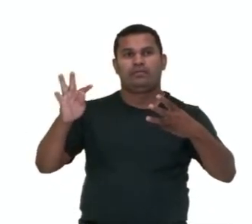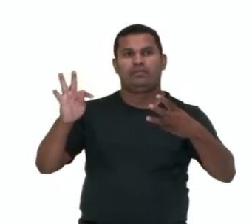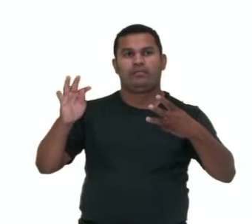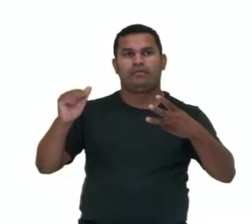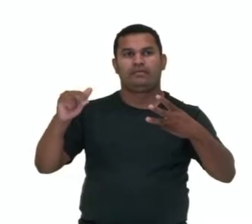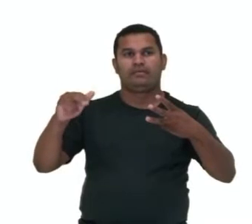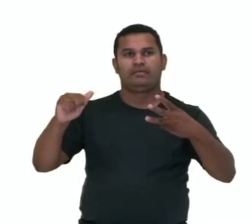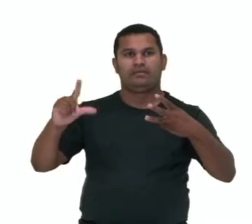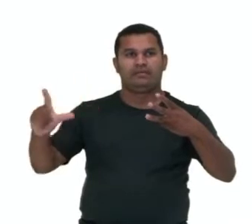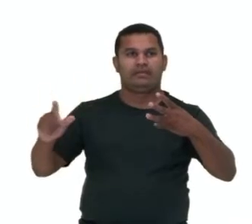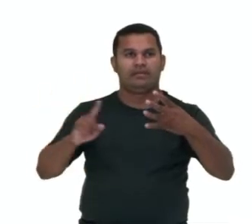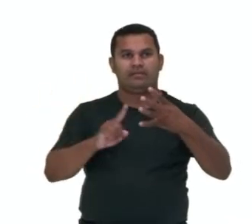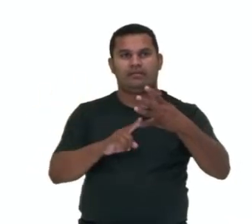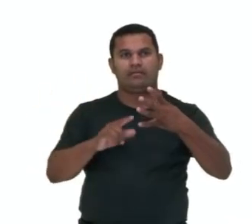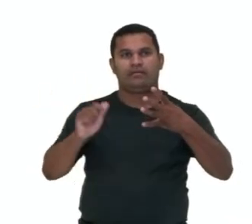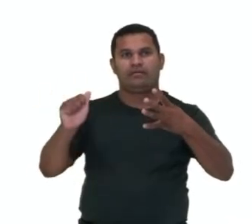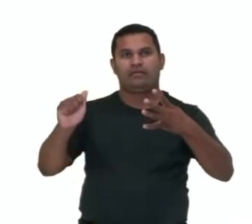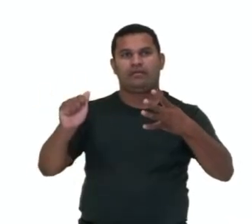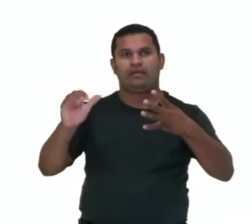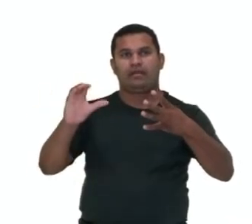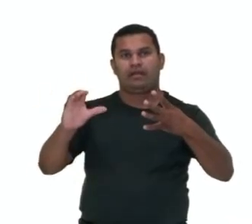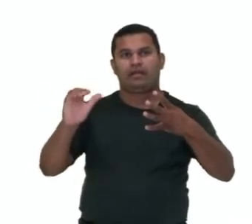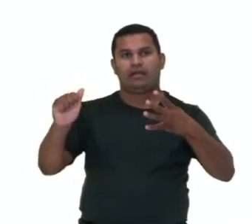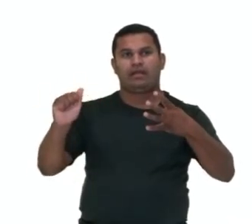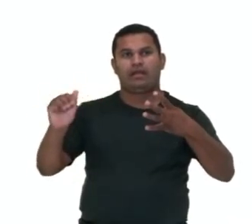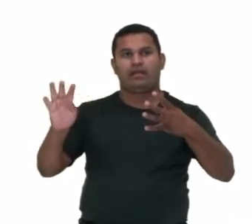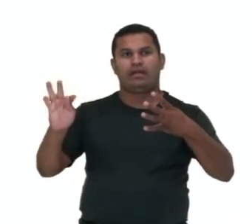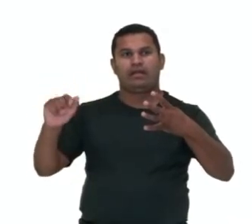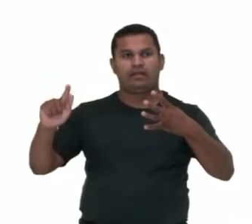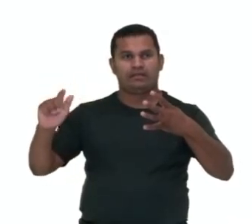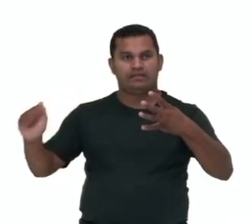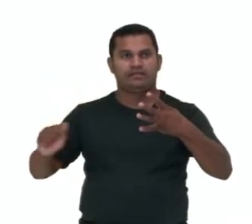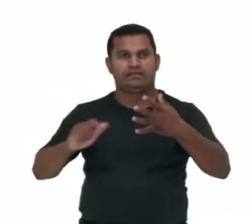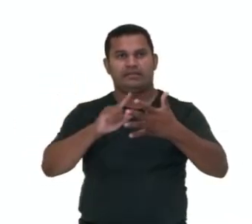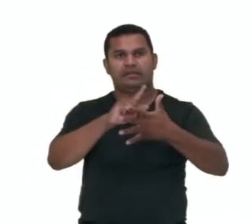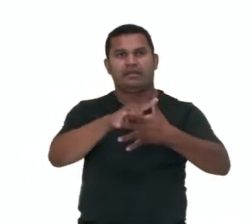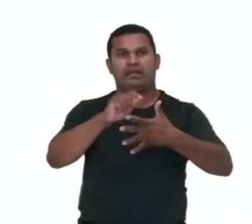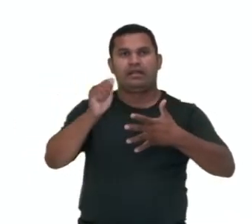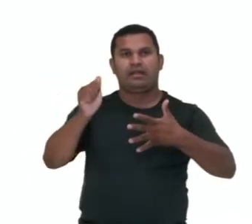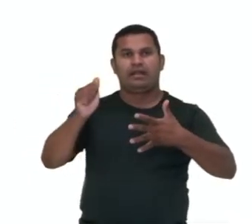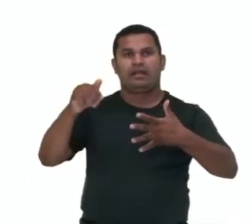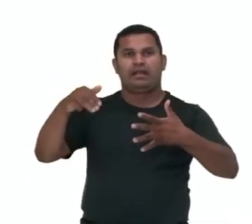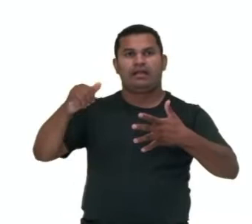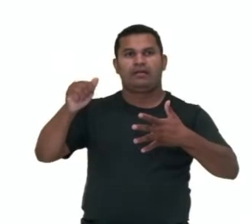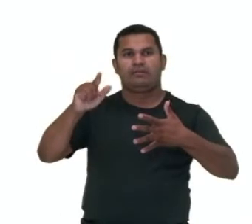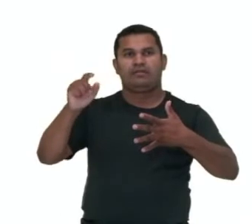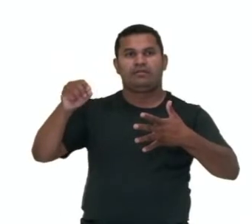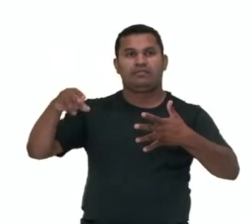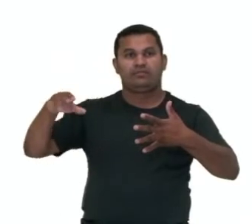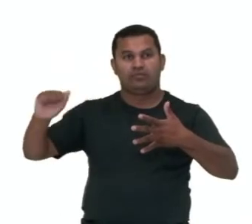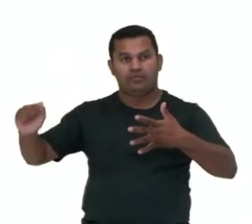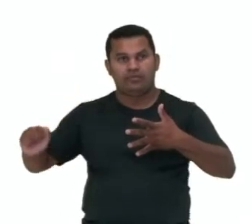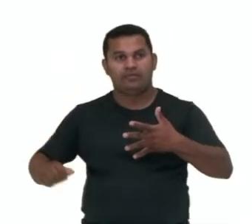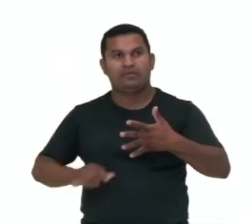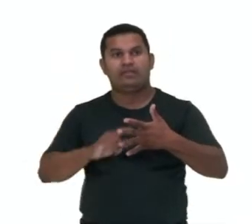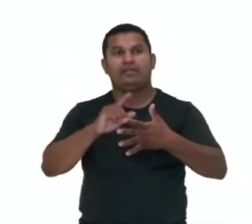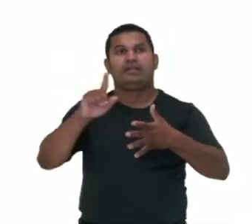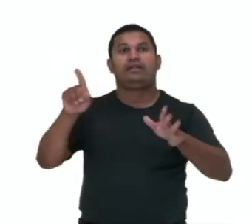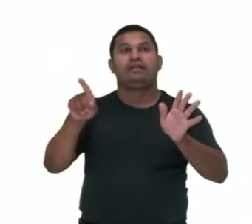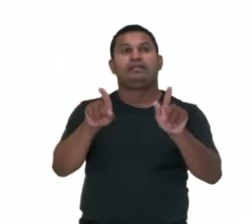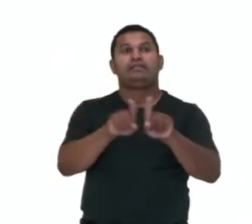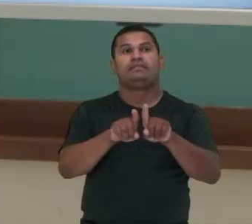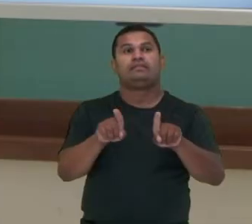do Espinhaço e o Cinturão Verde da cidade de São Paulo. Então, essas são